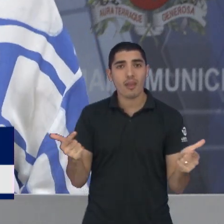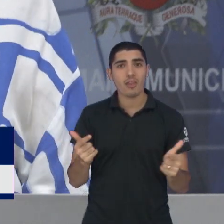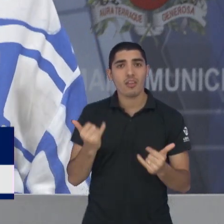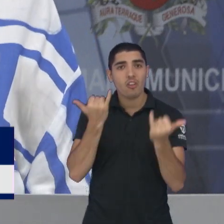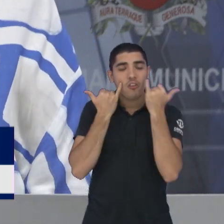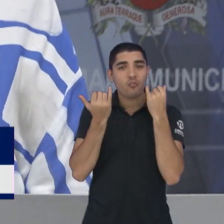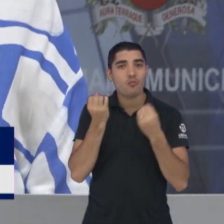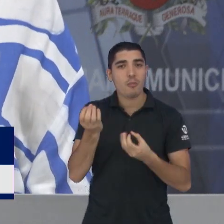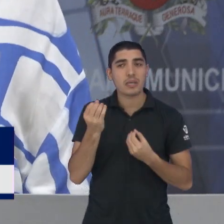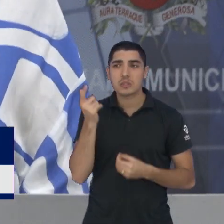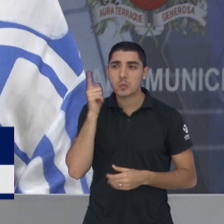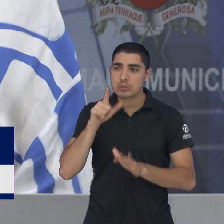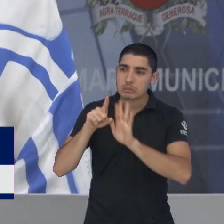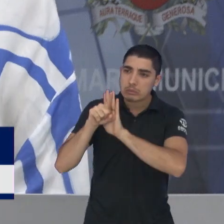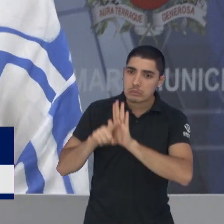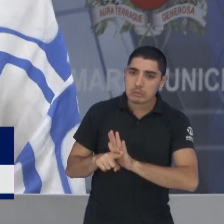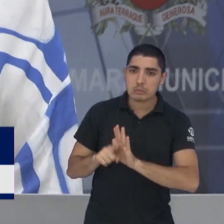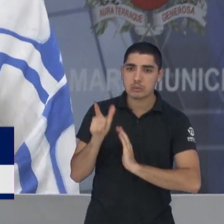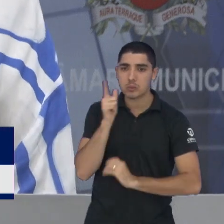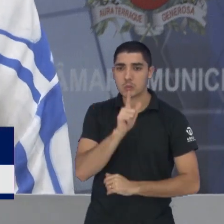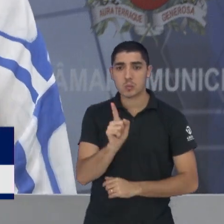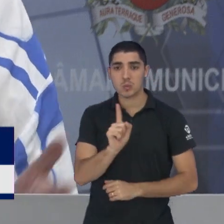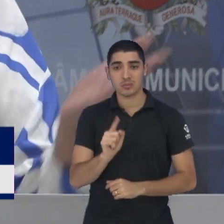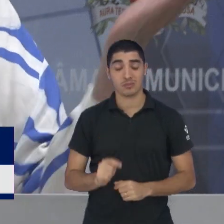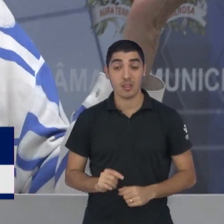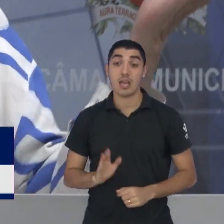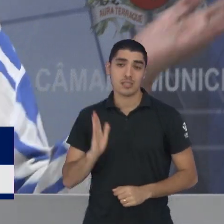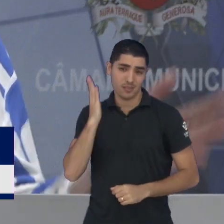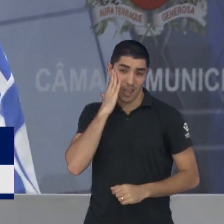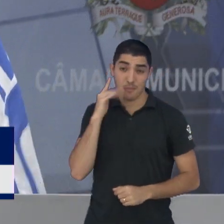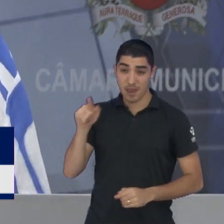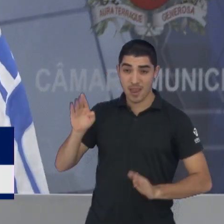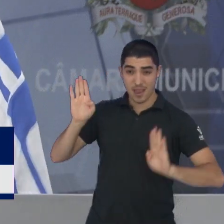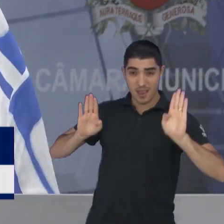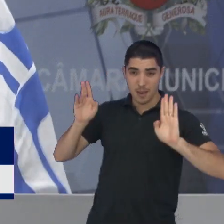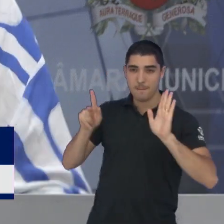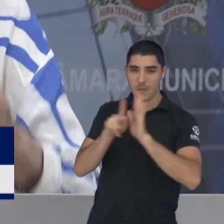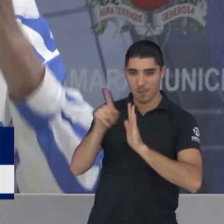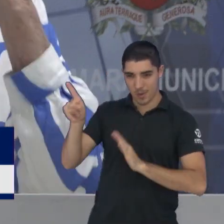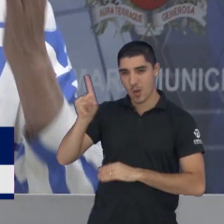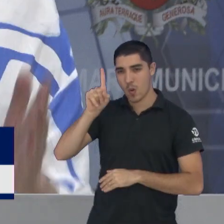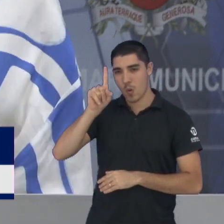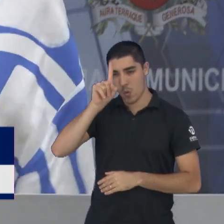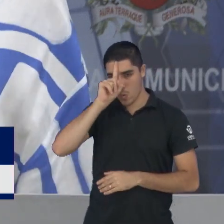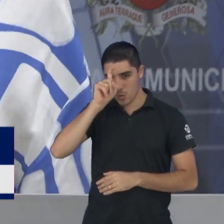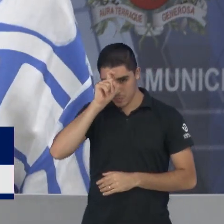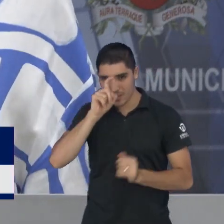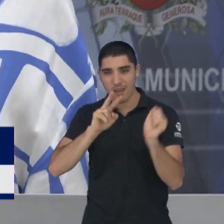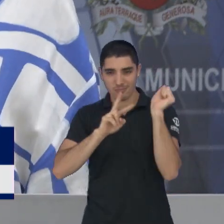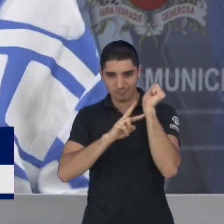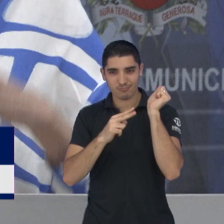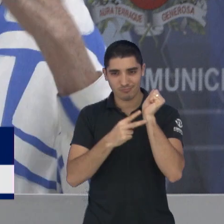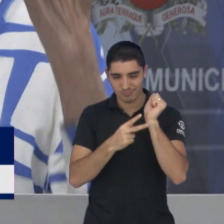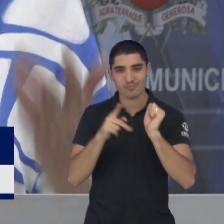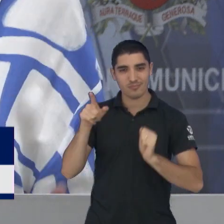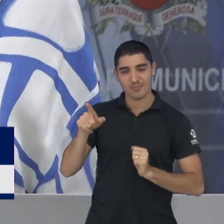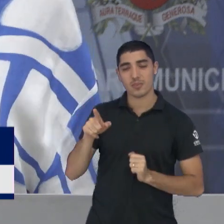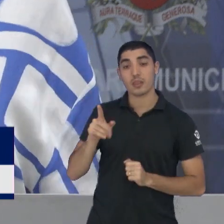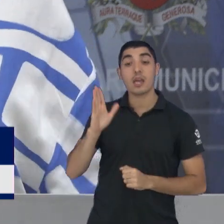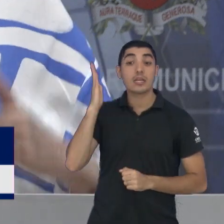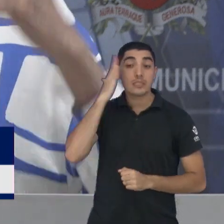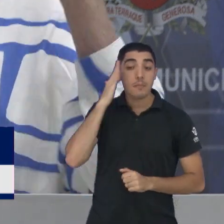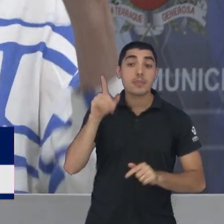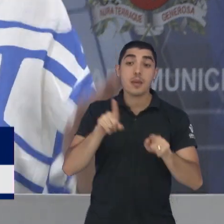Não conseguimos mais localizar. Sabemos que essa licitação saiu pelo Hospital Municipal. Sabemos que o Hospital Municipal só